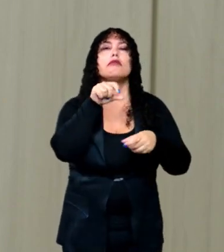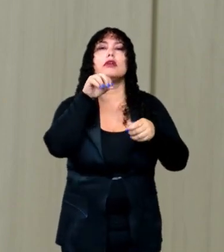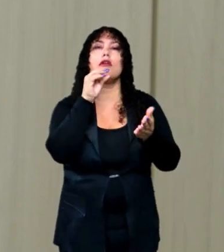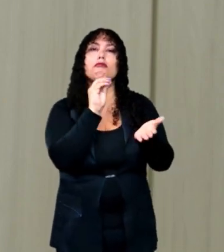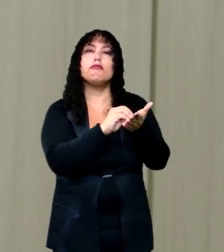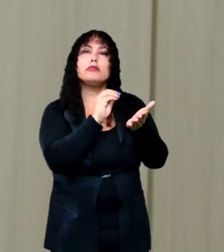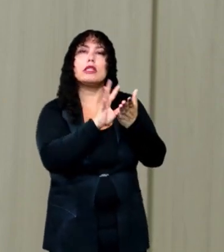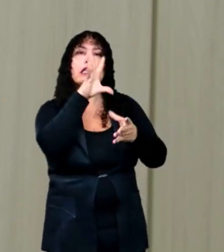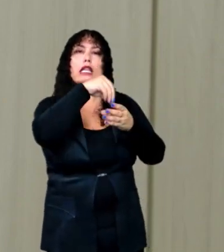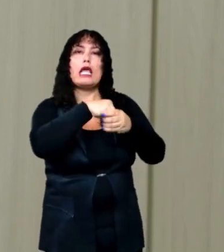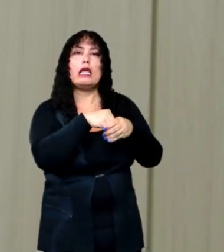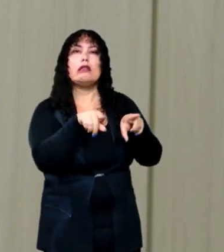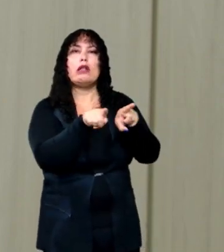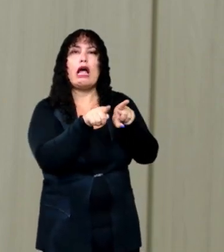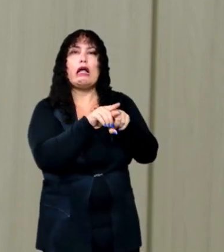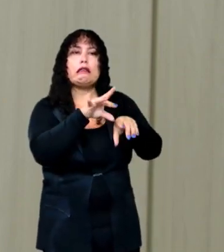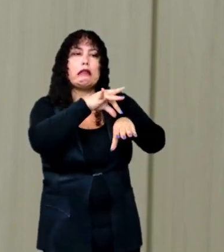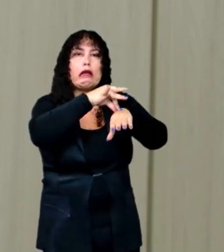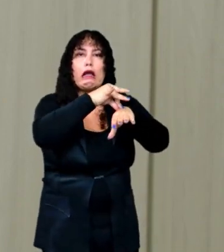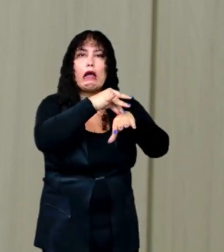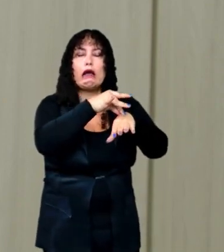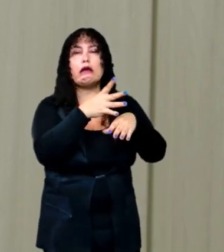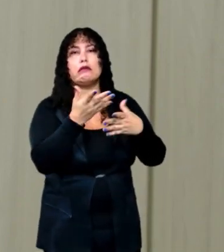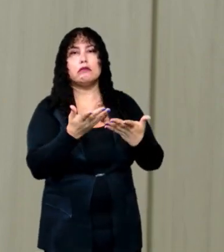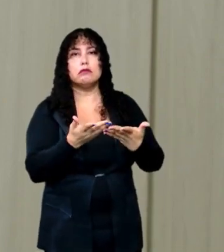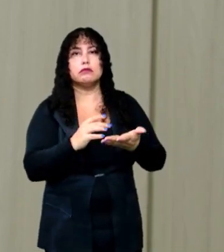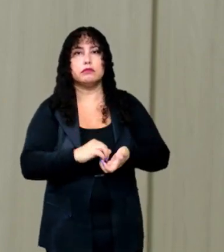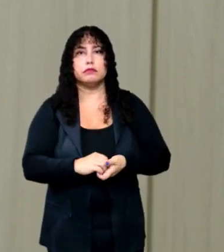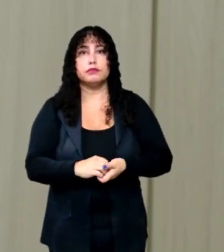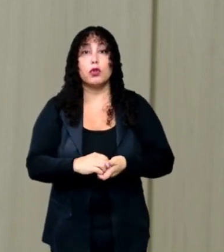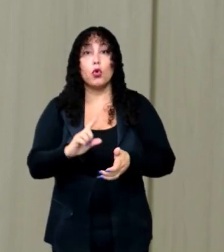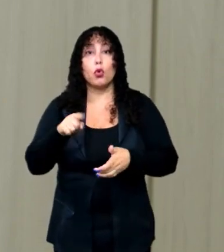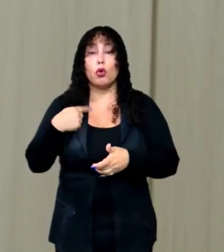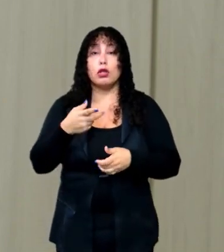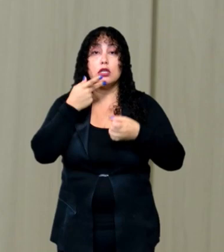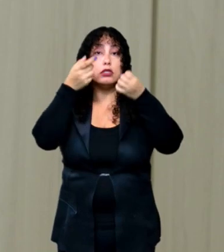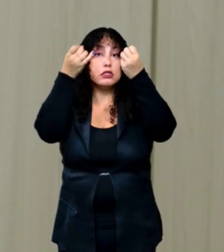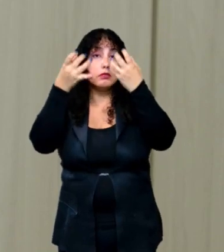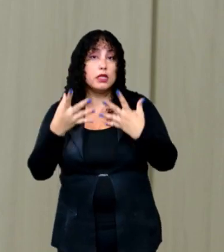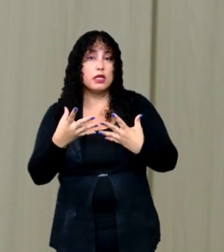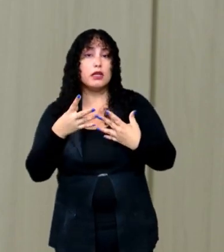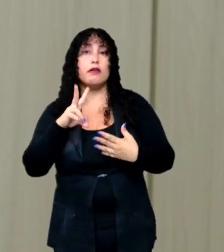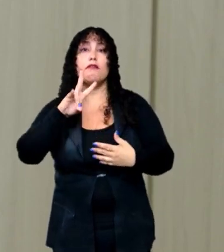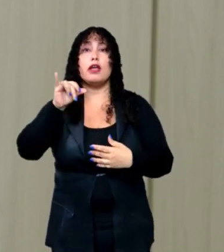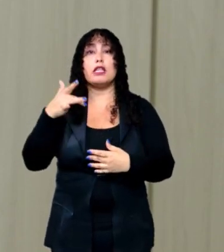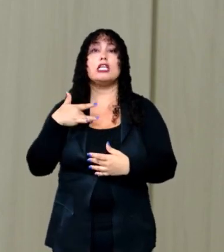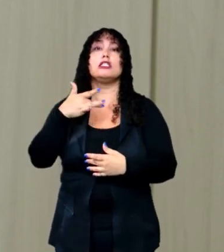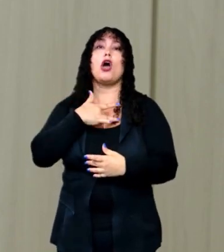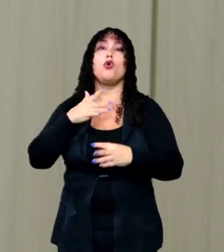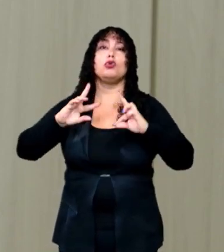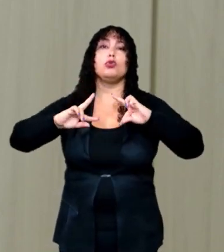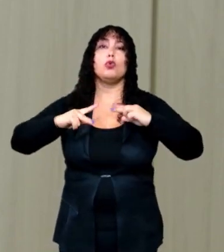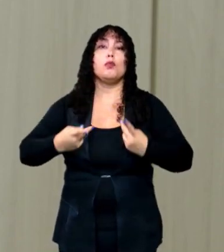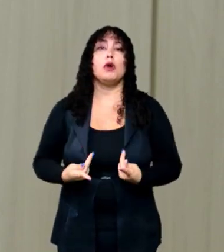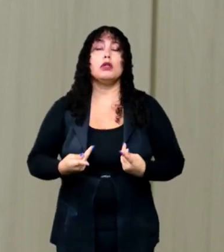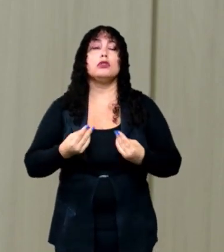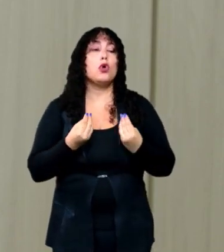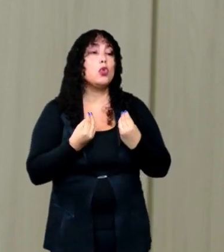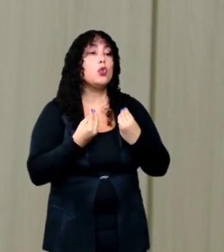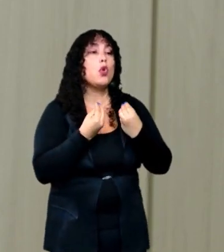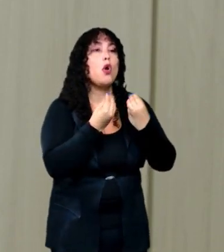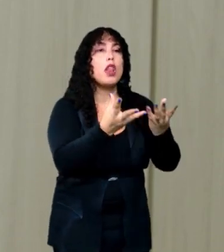resquício na carcaça, né? Então, quando a gente fala como que vai ter saúde do ser humano se eu não estou dando